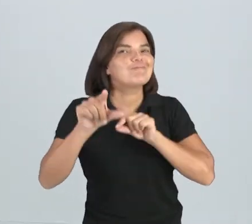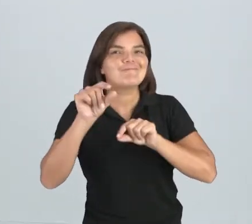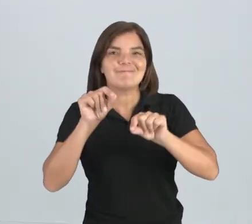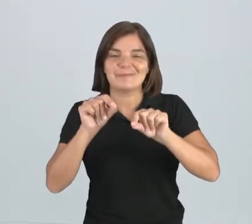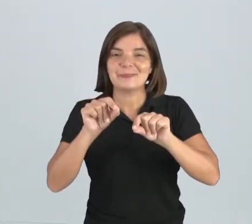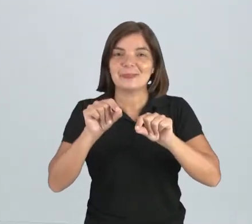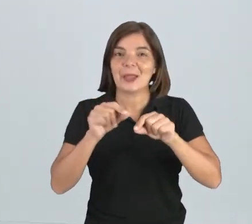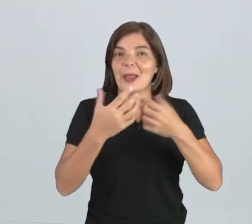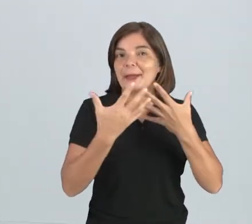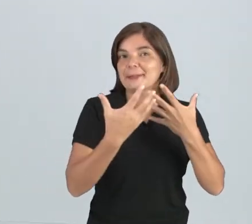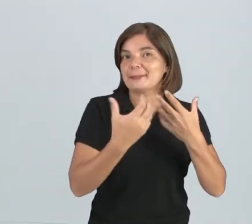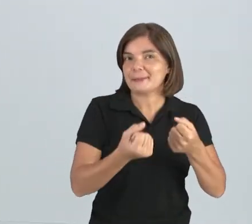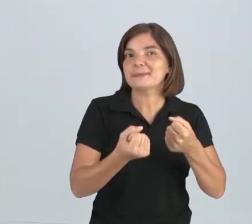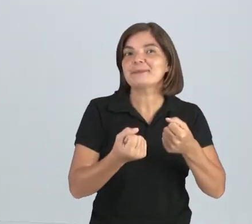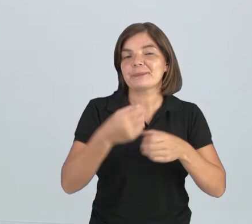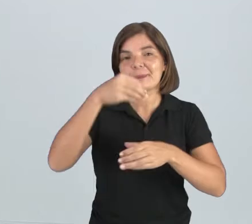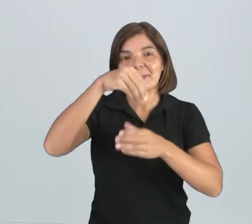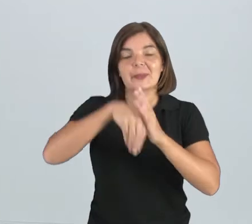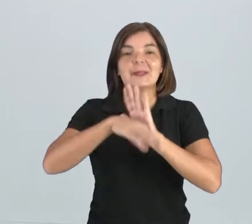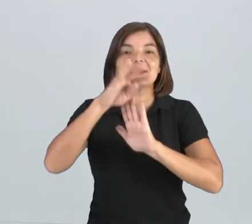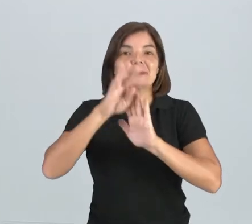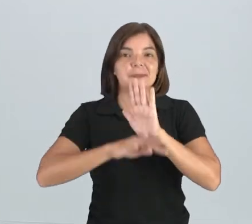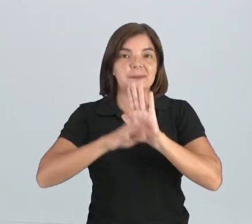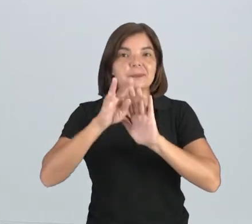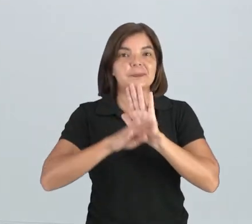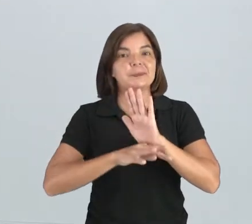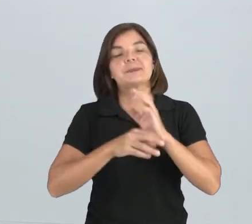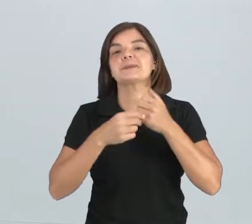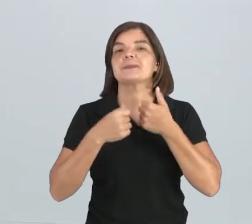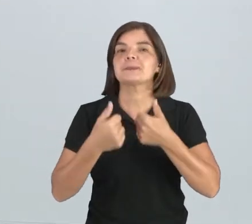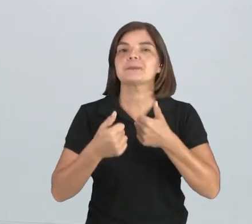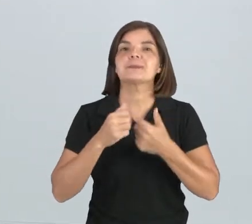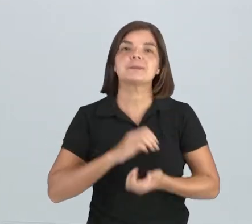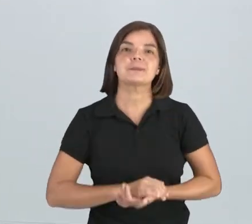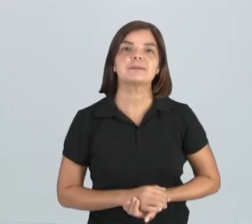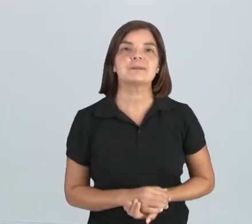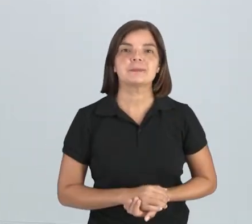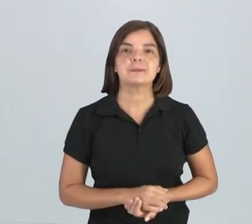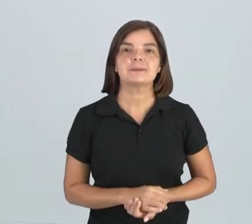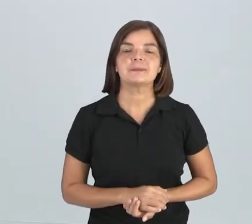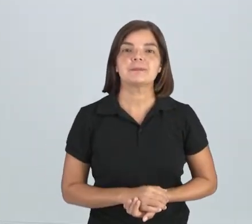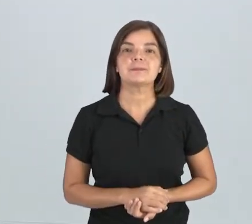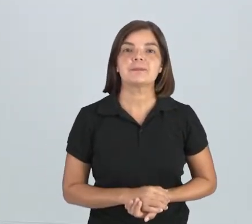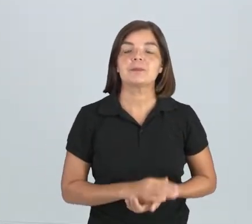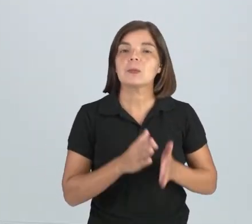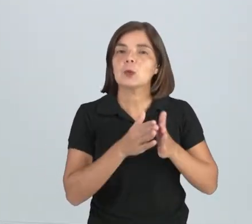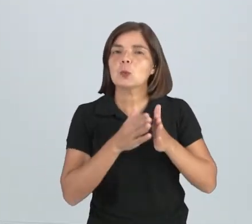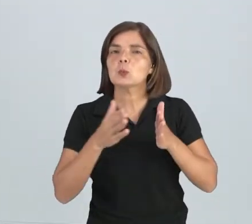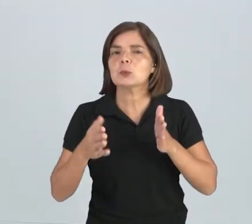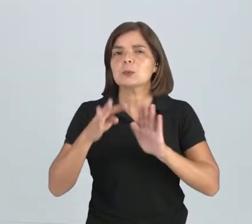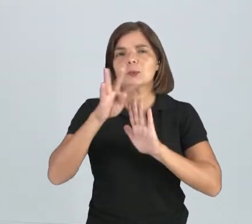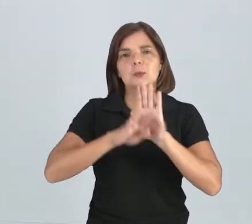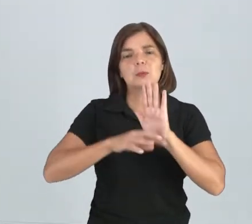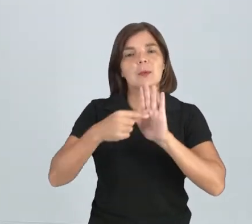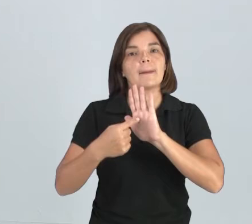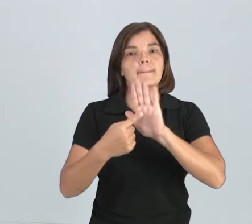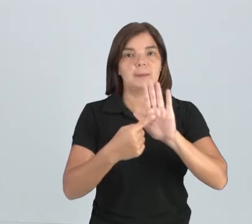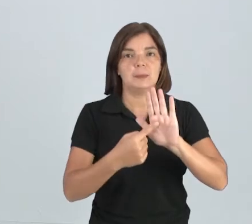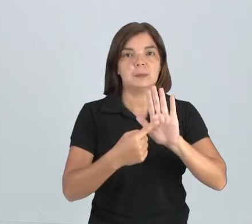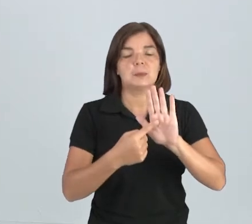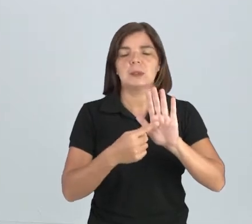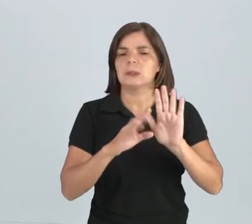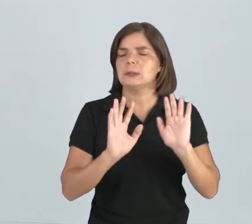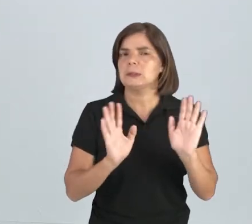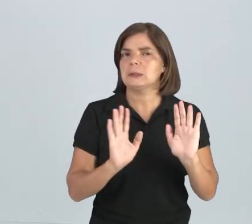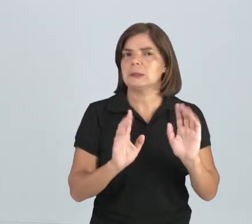vai aceitar dentro daquele texto, tá certo? Então, durante todo o texto ele vai apresentar ali,